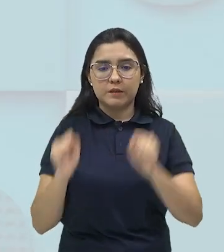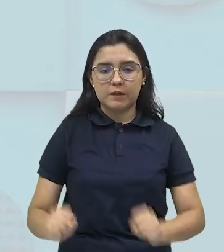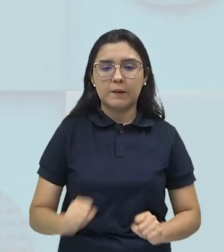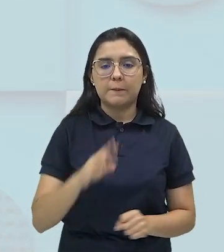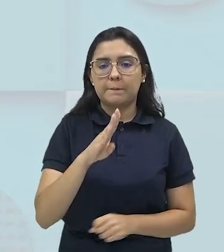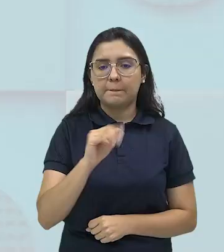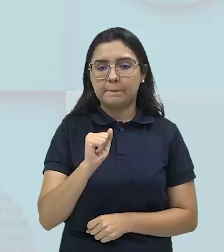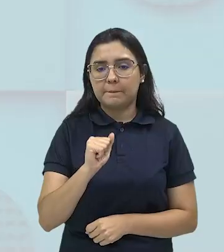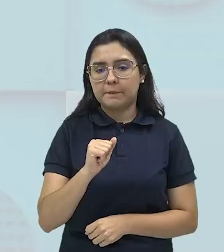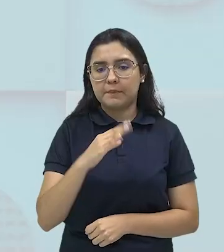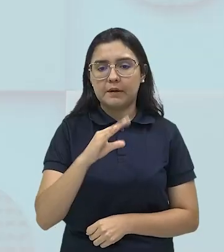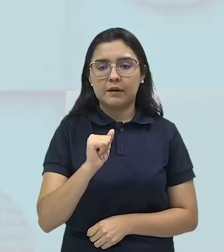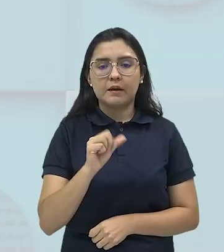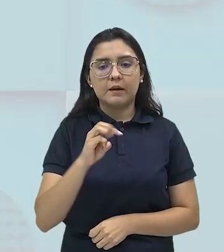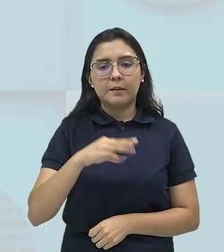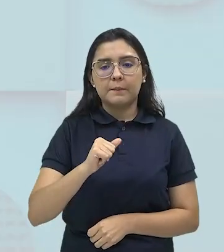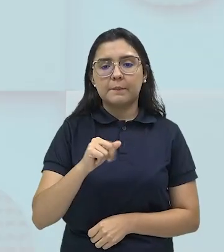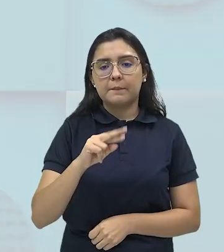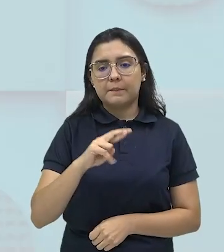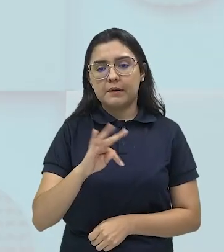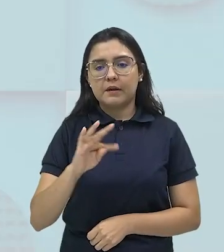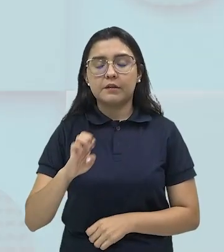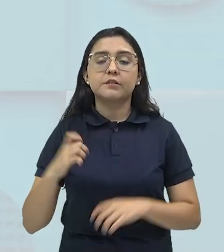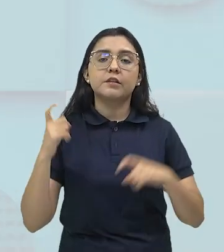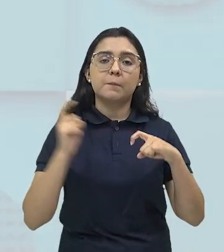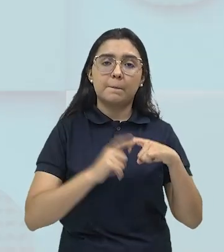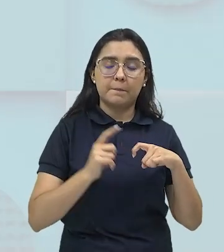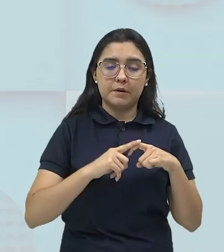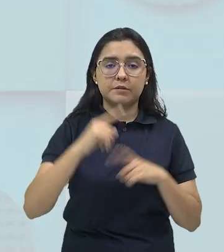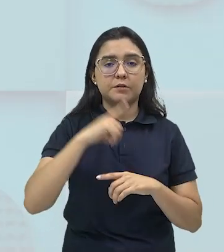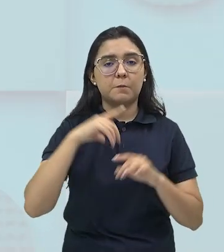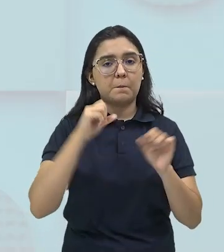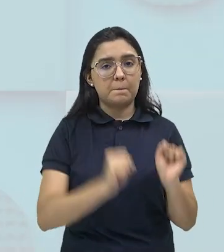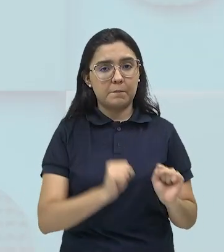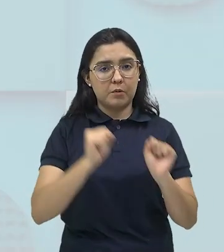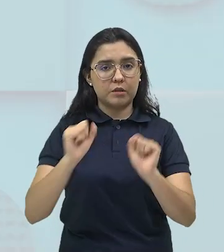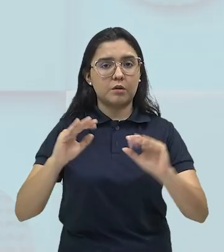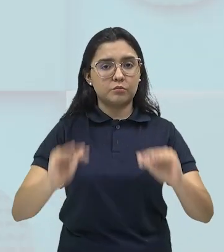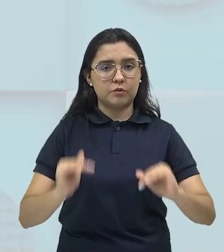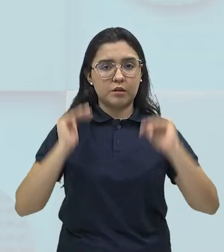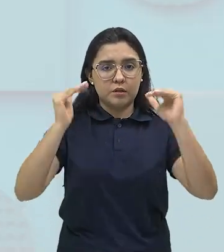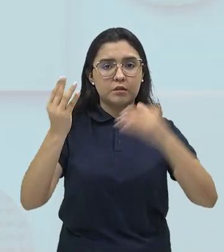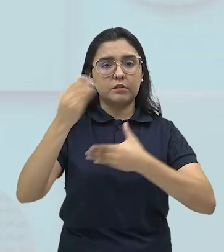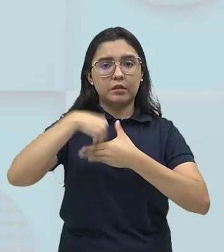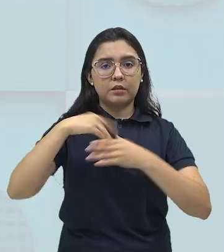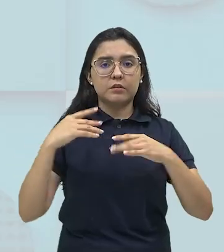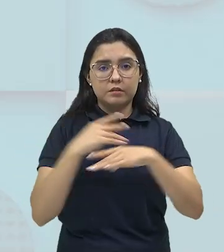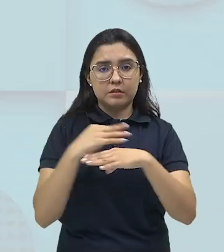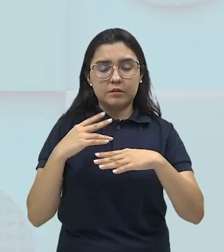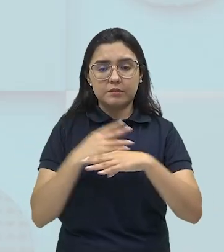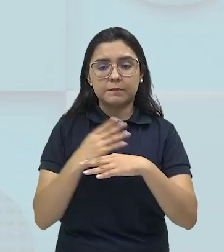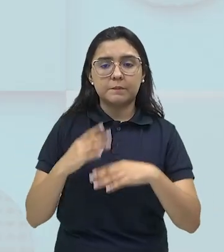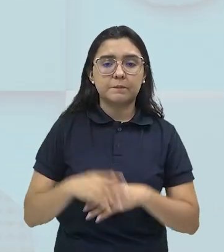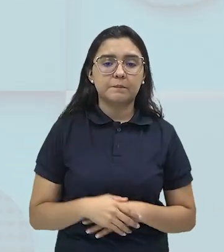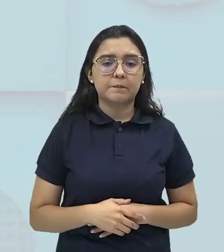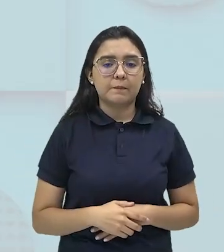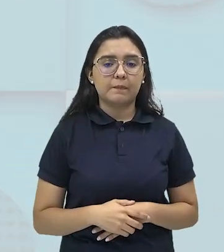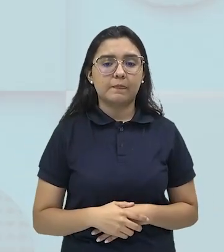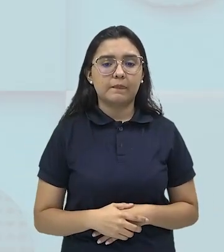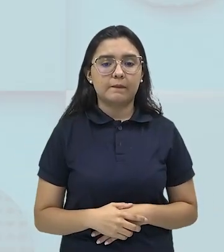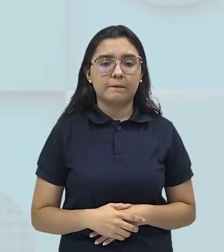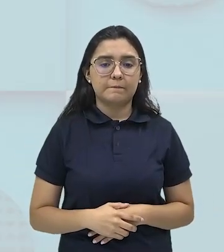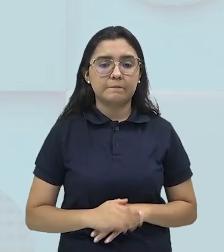né? Que era o doutor que tinha um poder muito grande nessa comunidade. E então, o